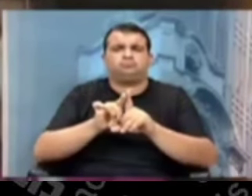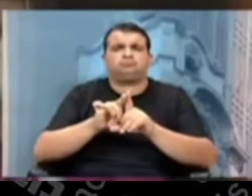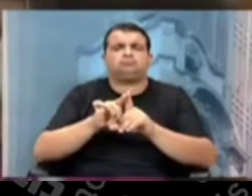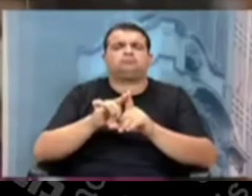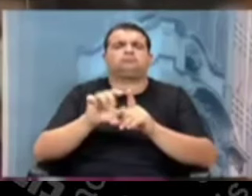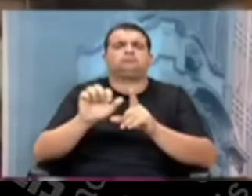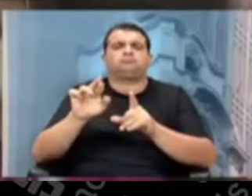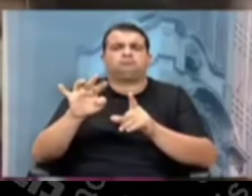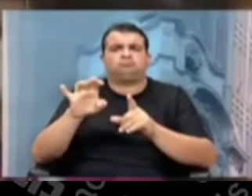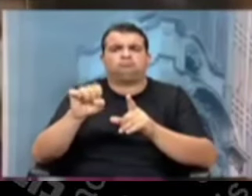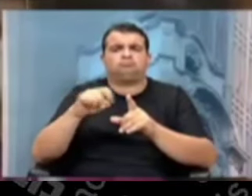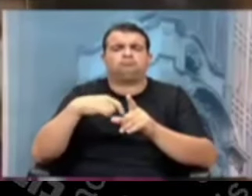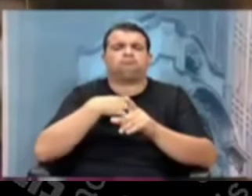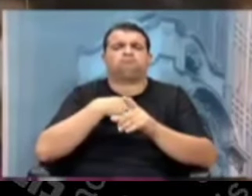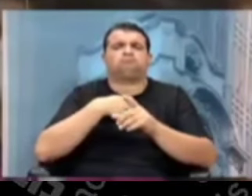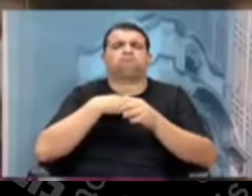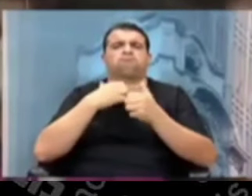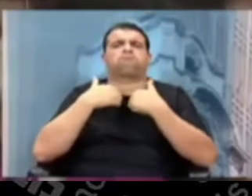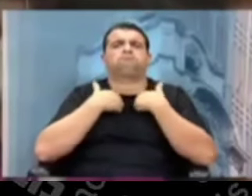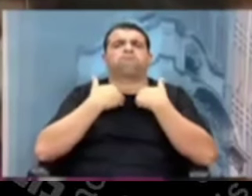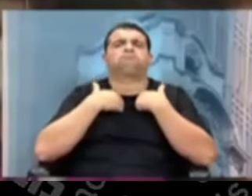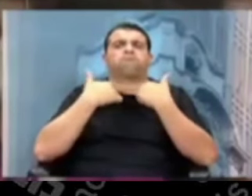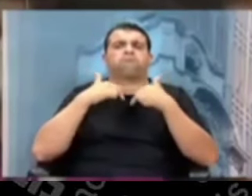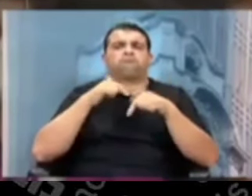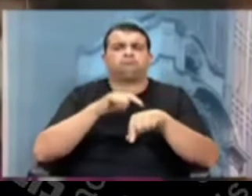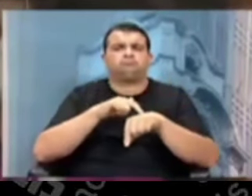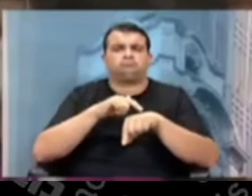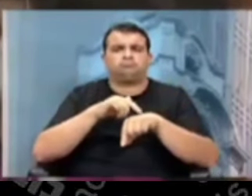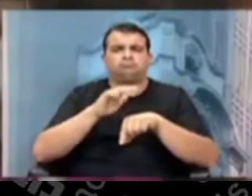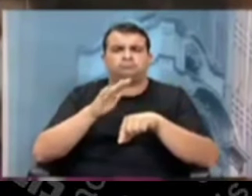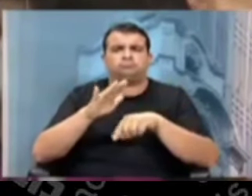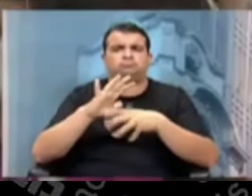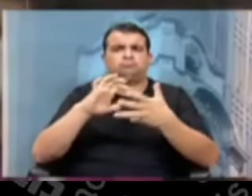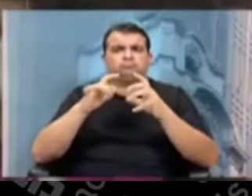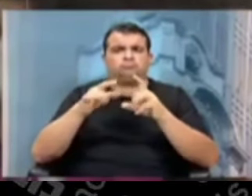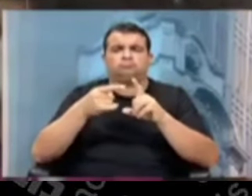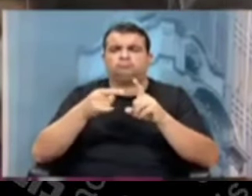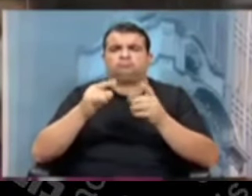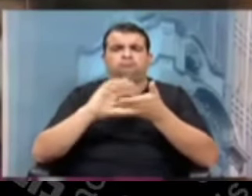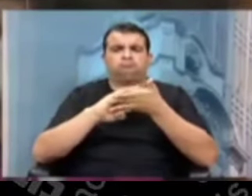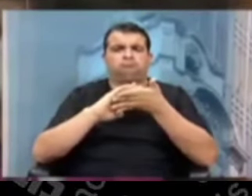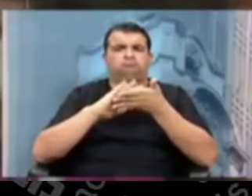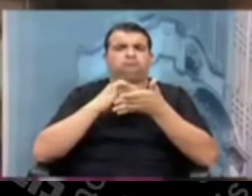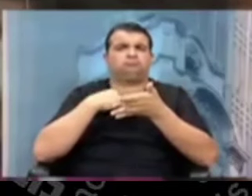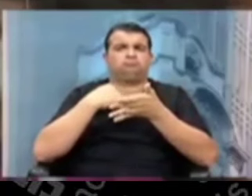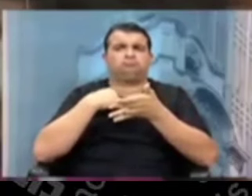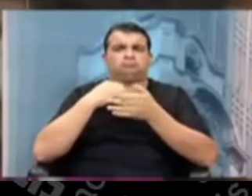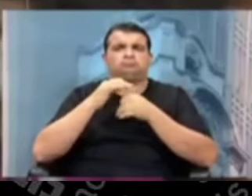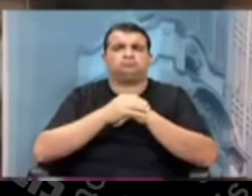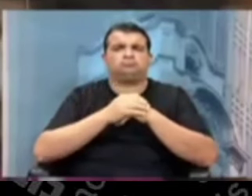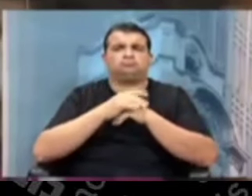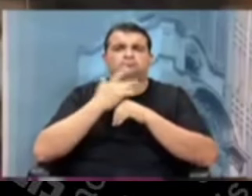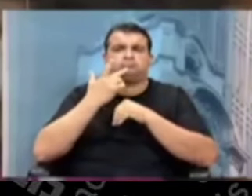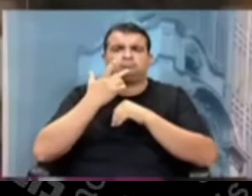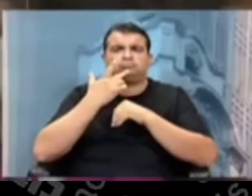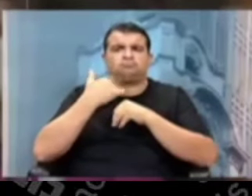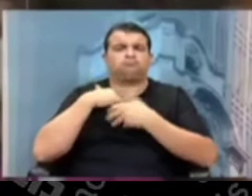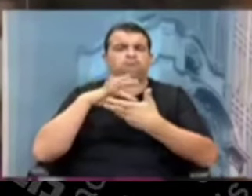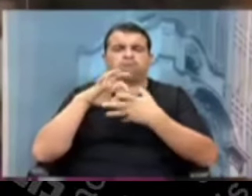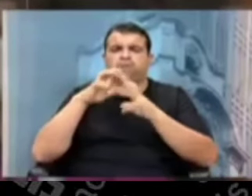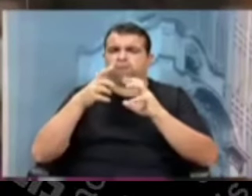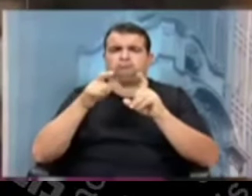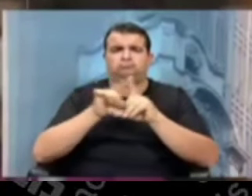devo usar Tenho muito orgulho de ter trabalhado tanto tempo como artista e vocês me elogiam muito me chamando de